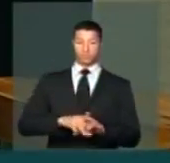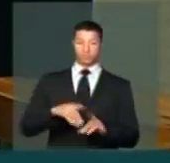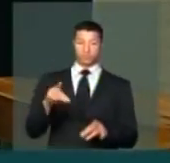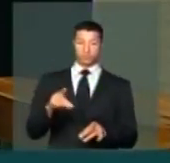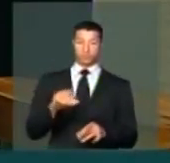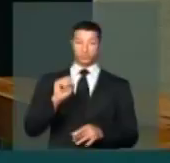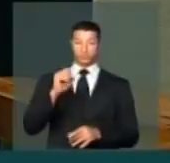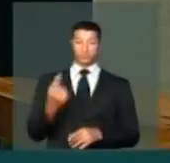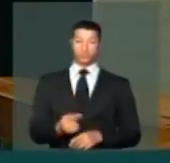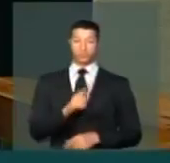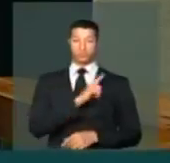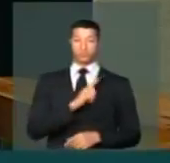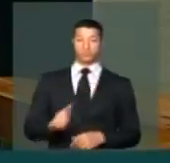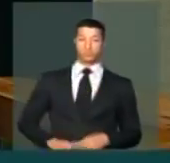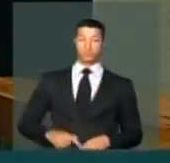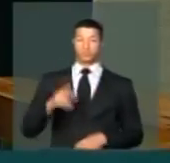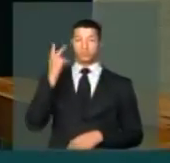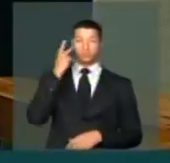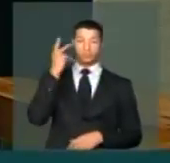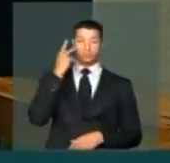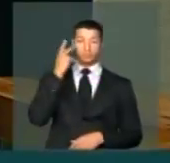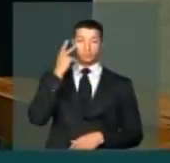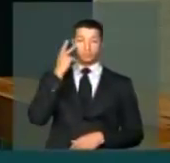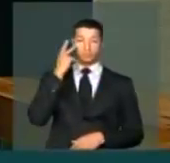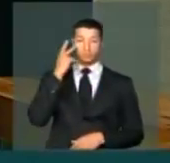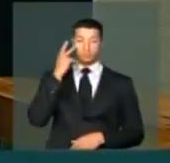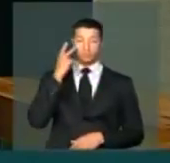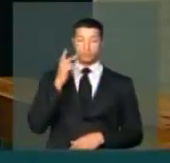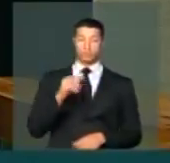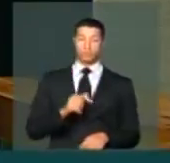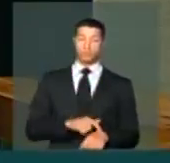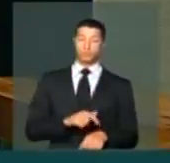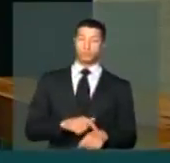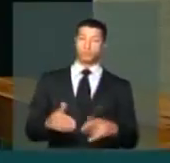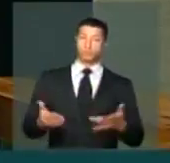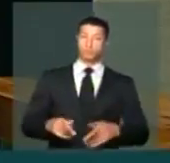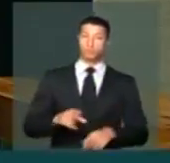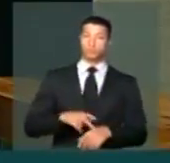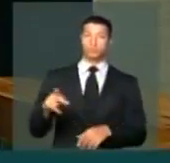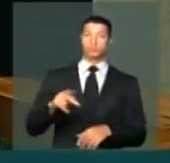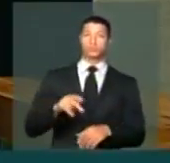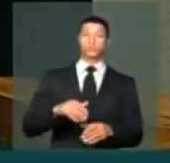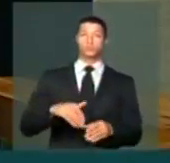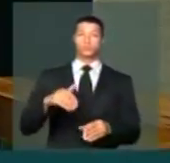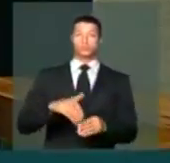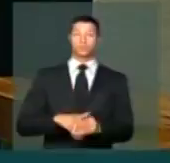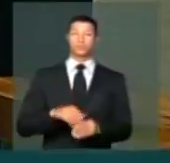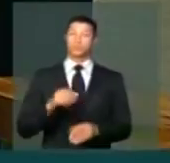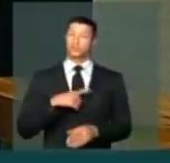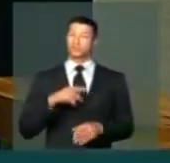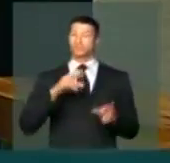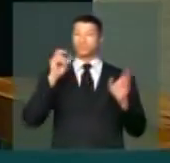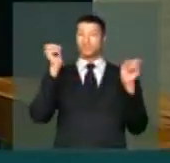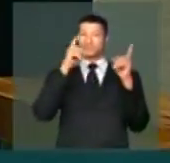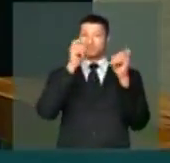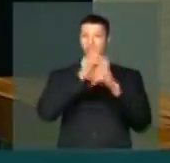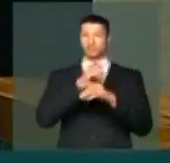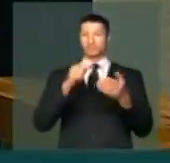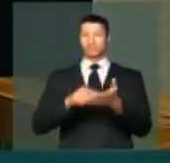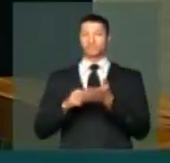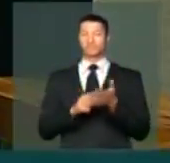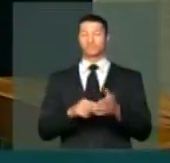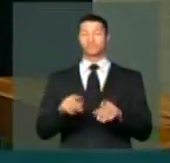vice-governador do Estado de São Paulo este período pós-eleitoral tem sido de muita